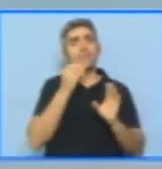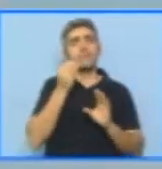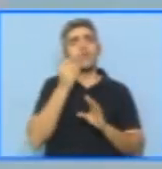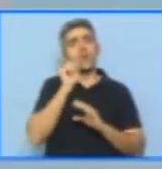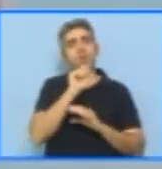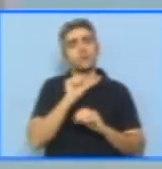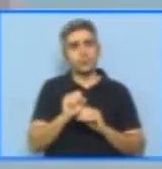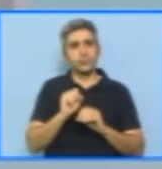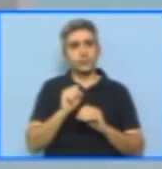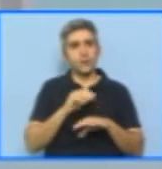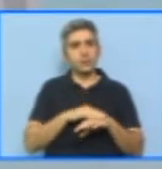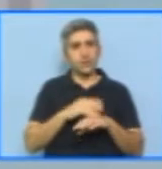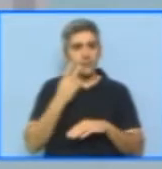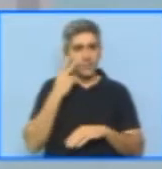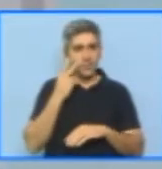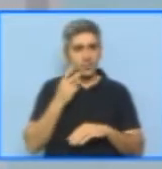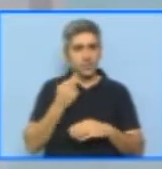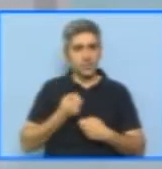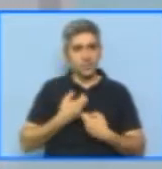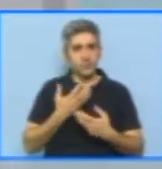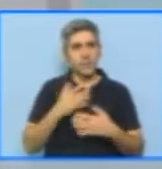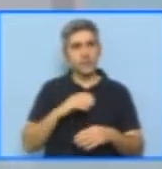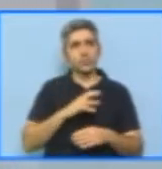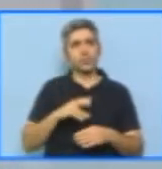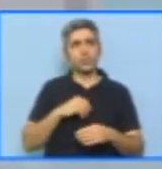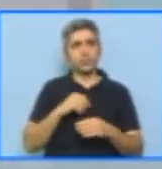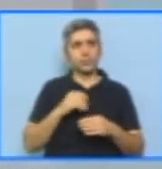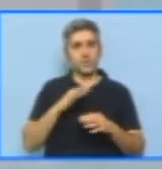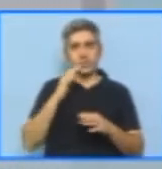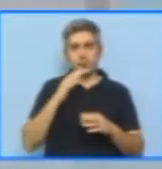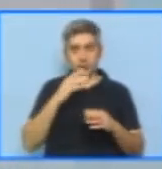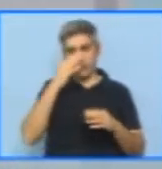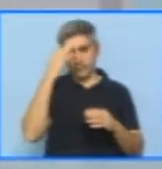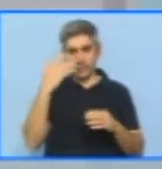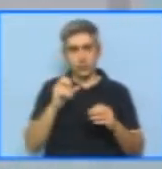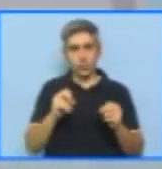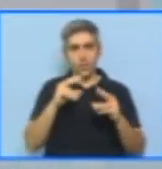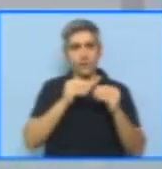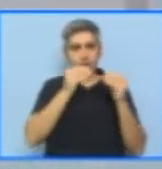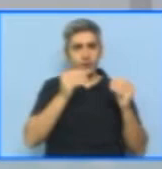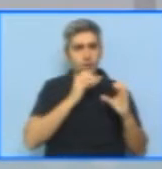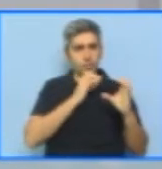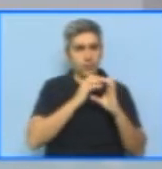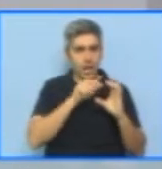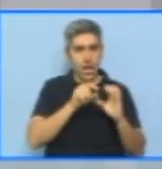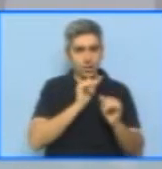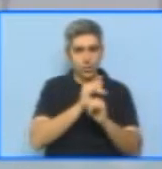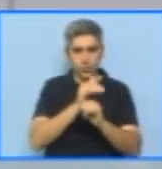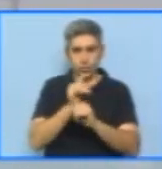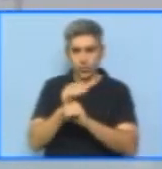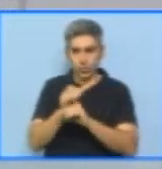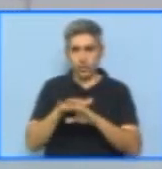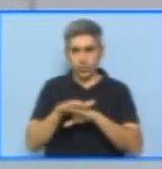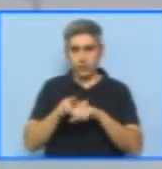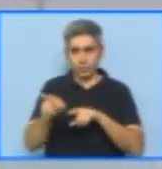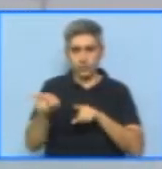sua mensagem é através do seu testemunho de vida, não é? Mas hoje o mundo complexificou-se e também há novas plataformas comunicacionais e há aqui uma série